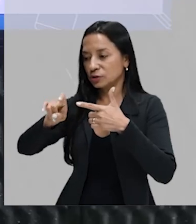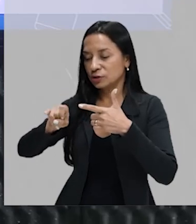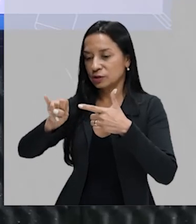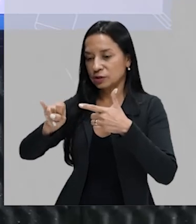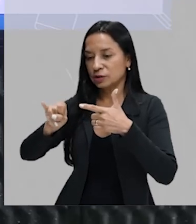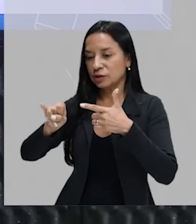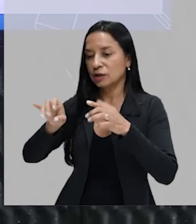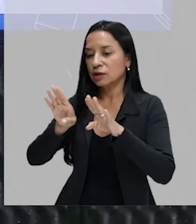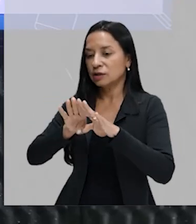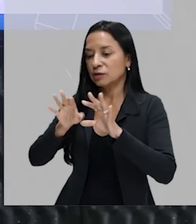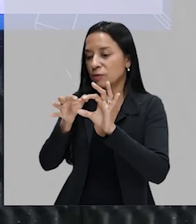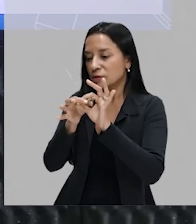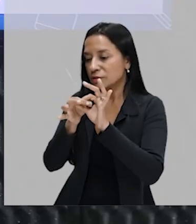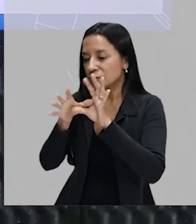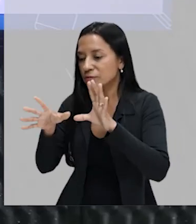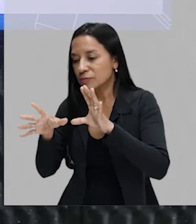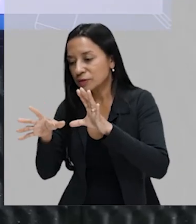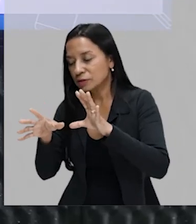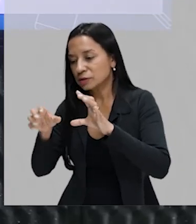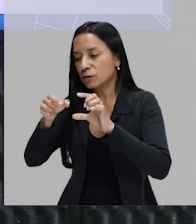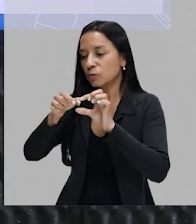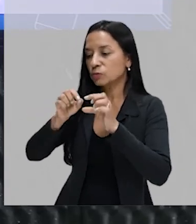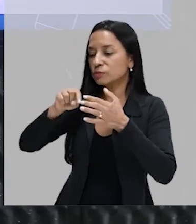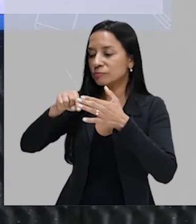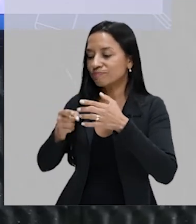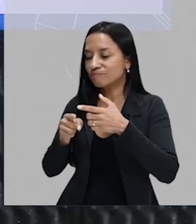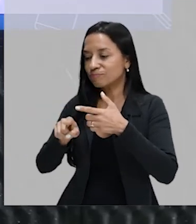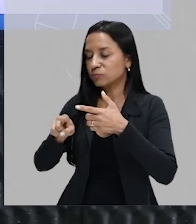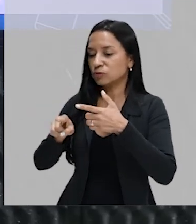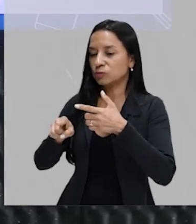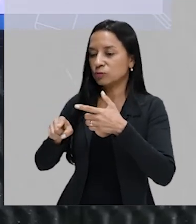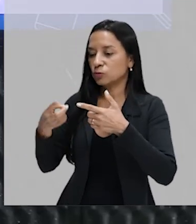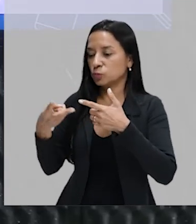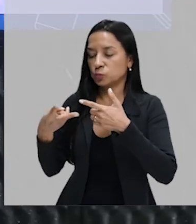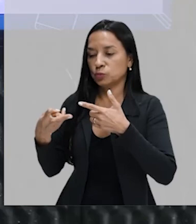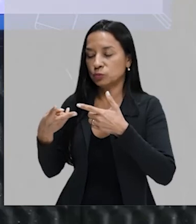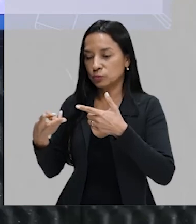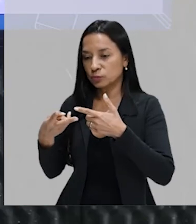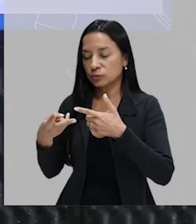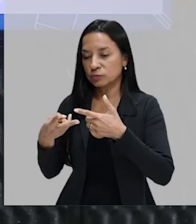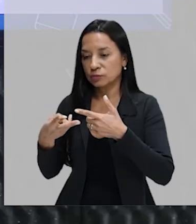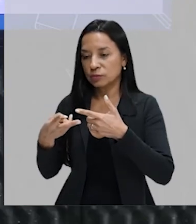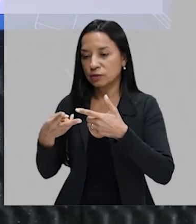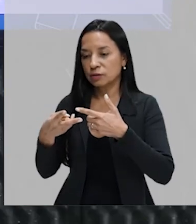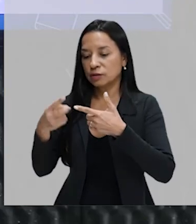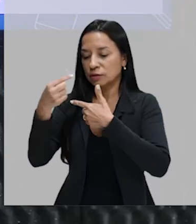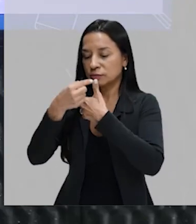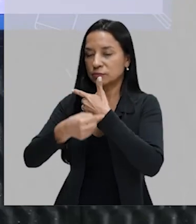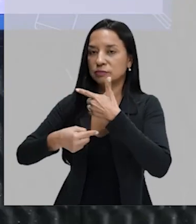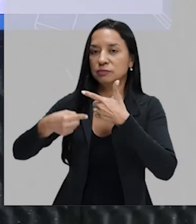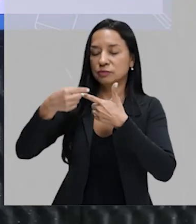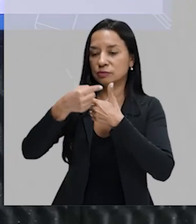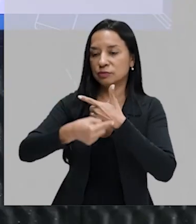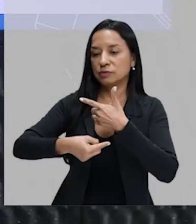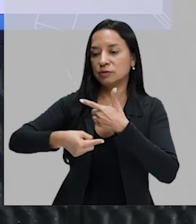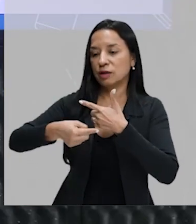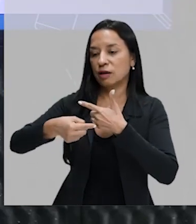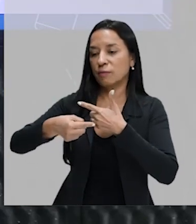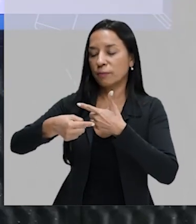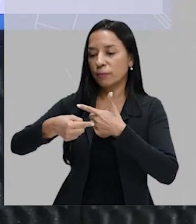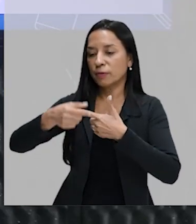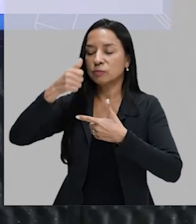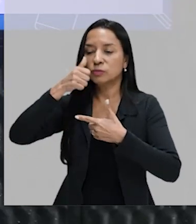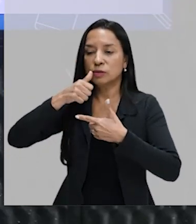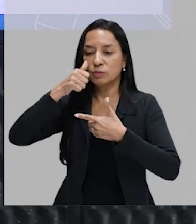para liberação de espermatozoides. Então, ela serve para os dois. No sistema reprodutor feminino,